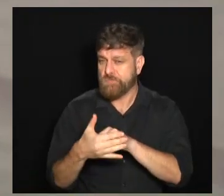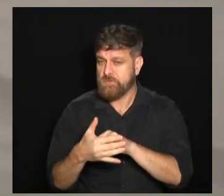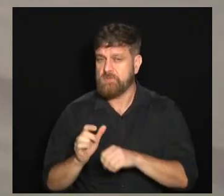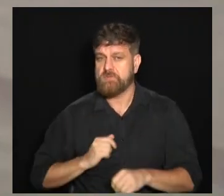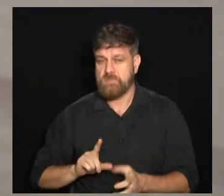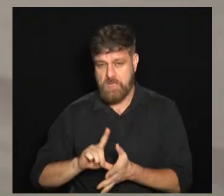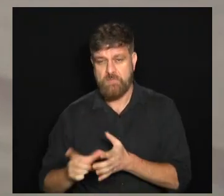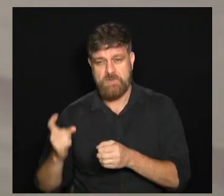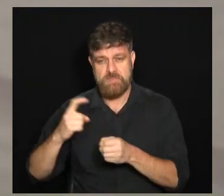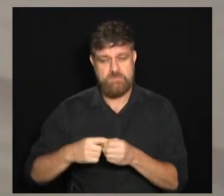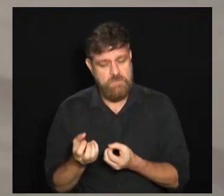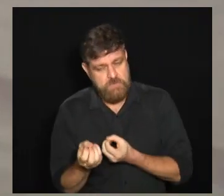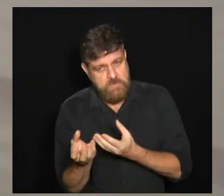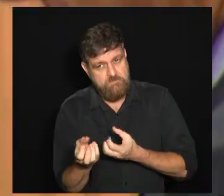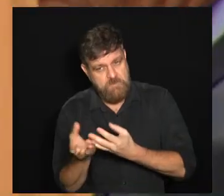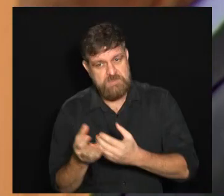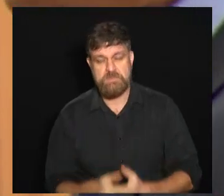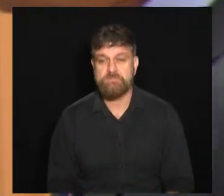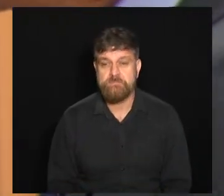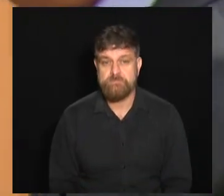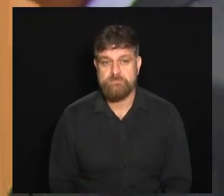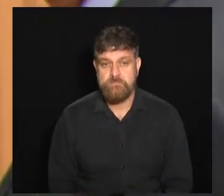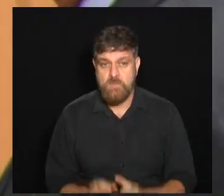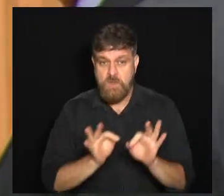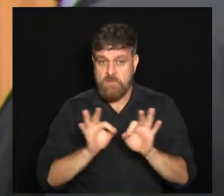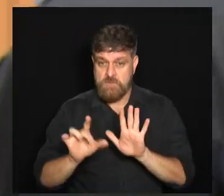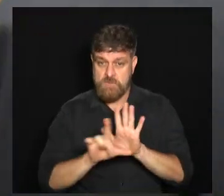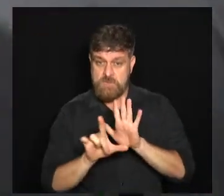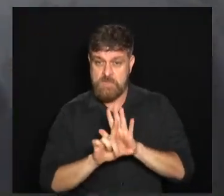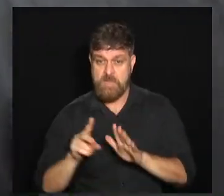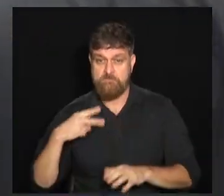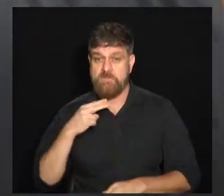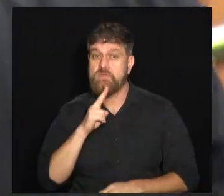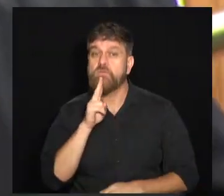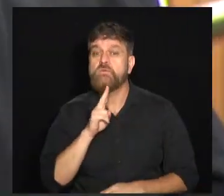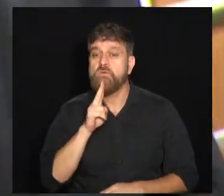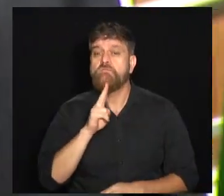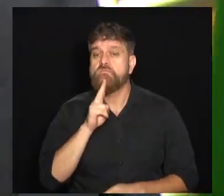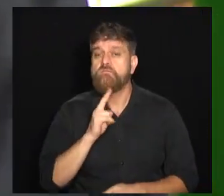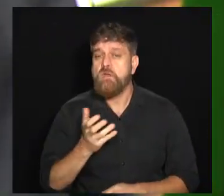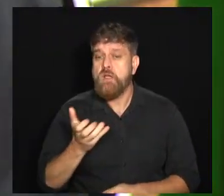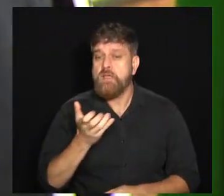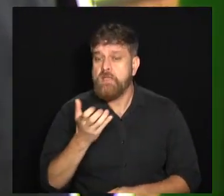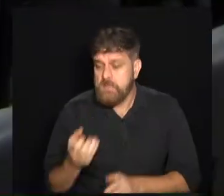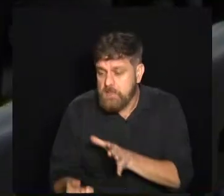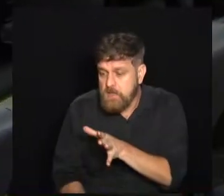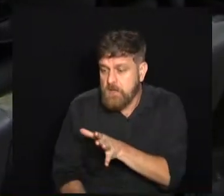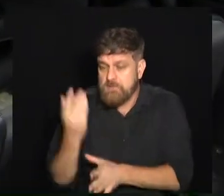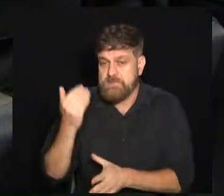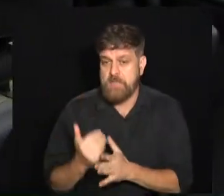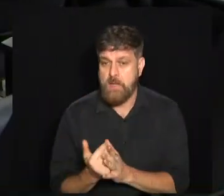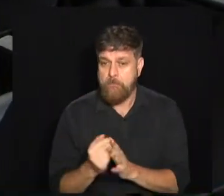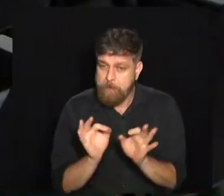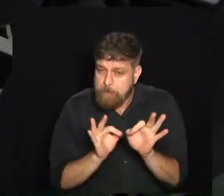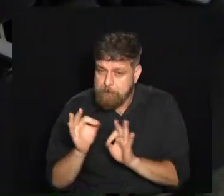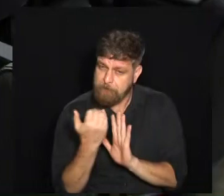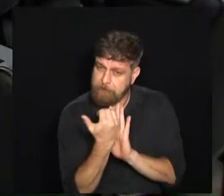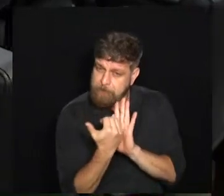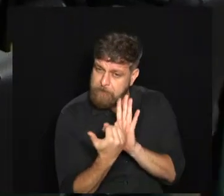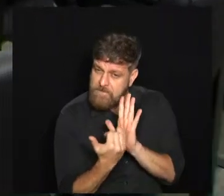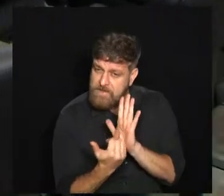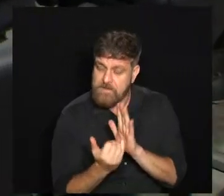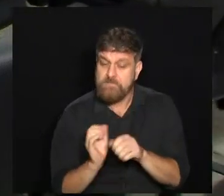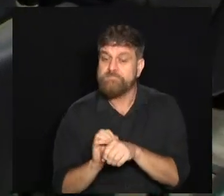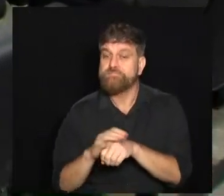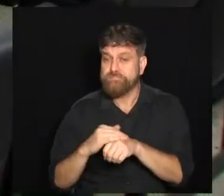a pouco eu volto com as informações. Projeto de lei do vereador Nelson Osser quer a criação de plano de prevenção aos impactos